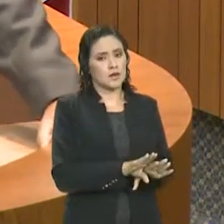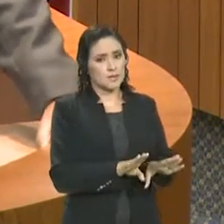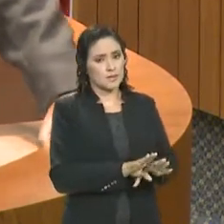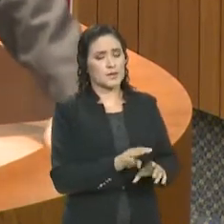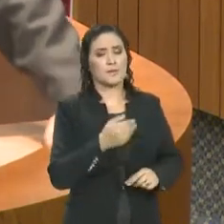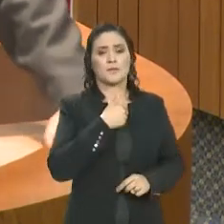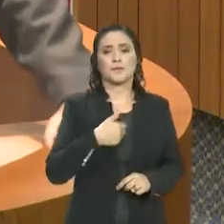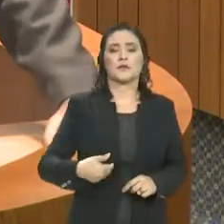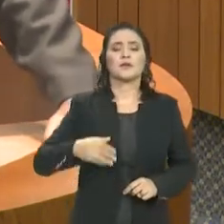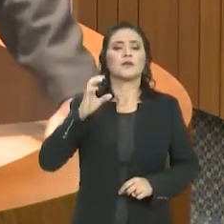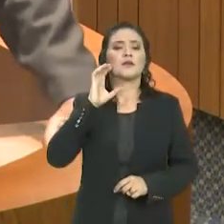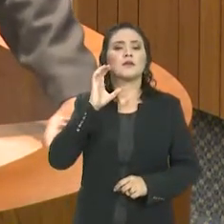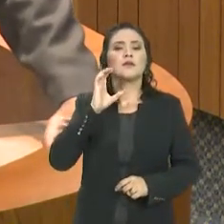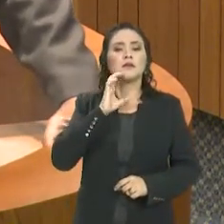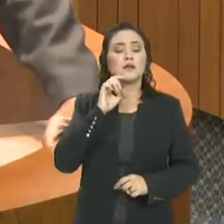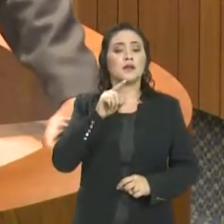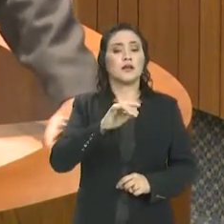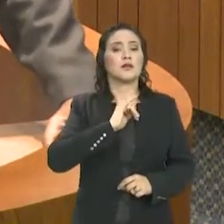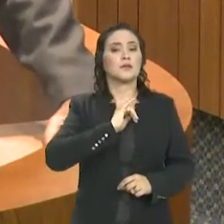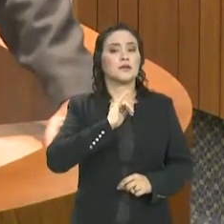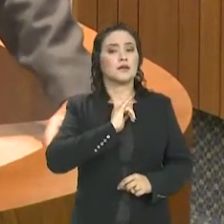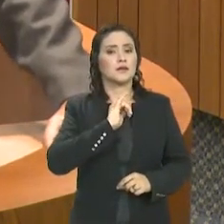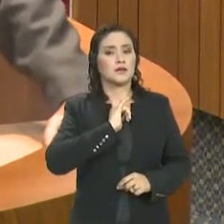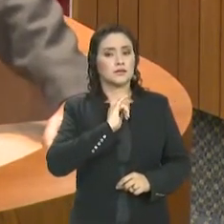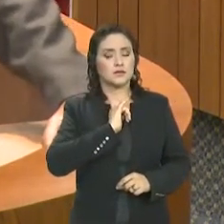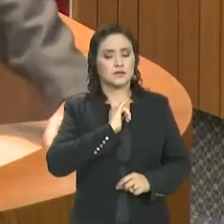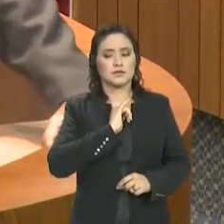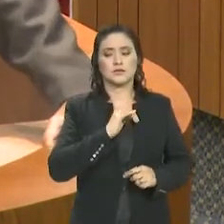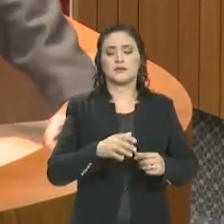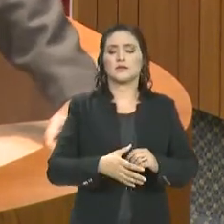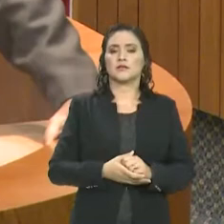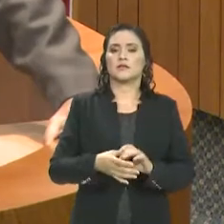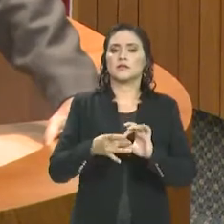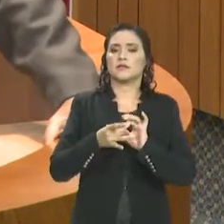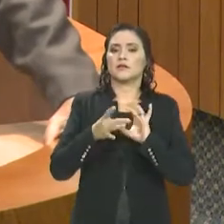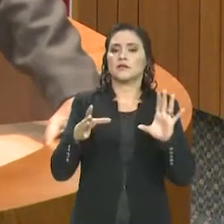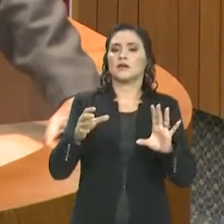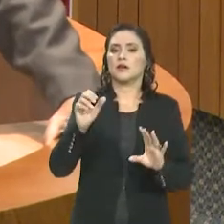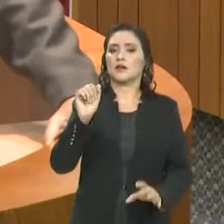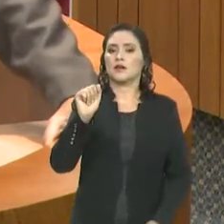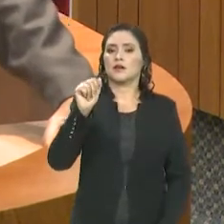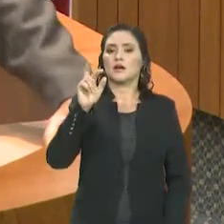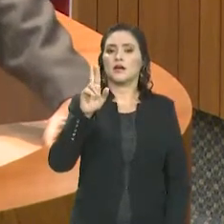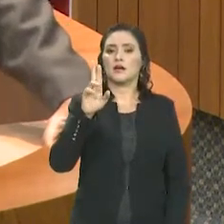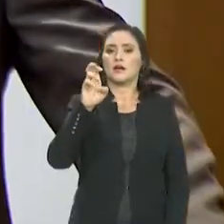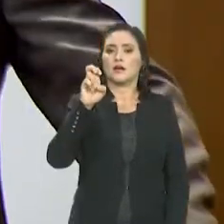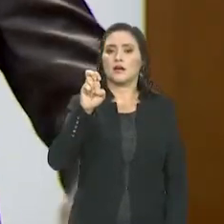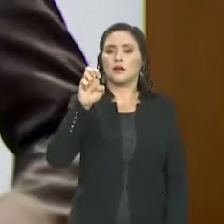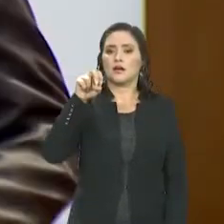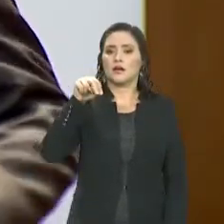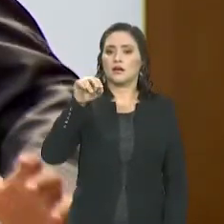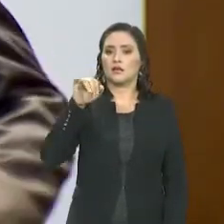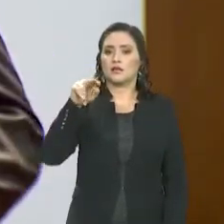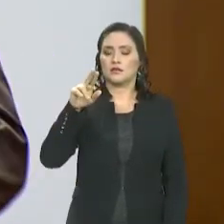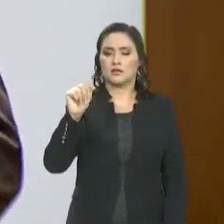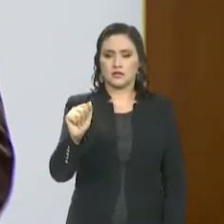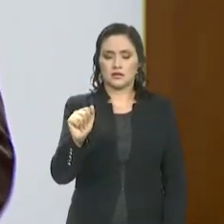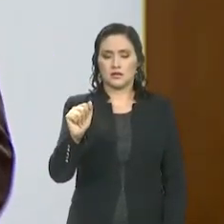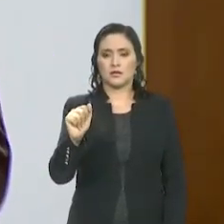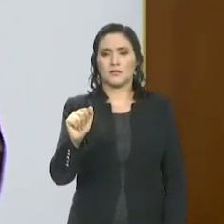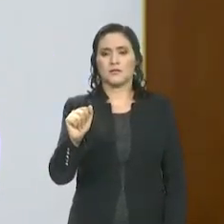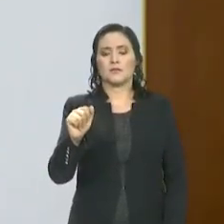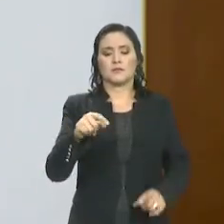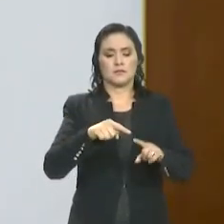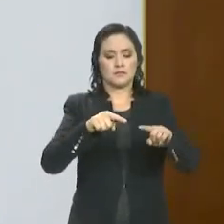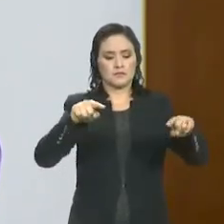Brandão, em Imperatriz, inaugurou a Areninha no Caique, na região do Grande Bom